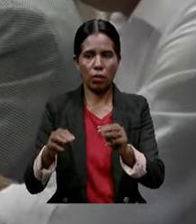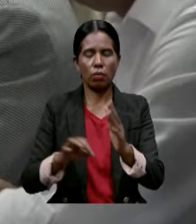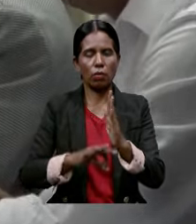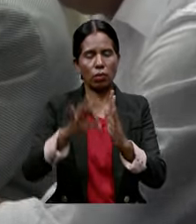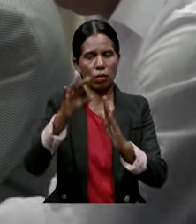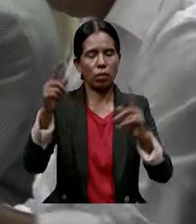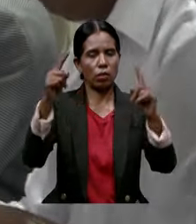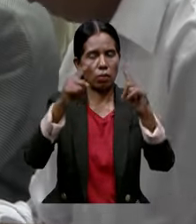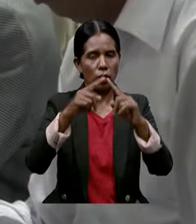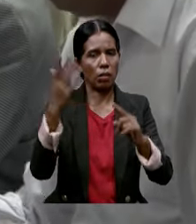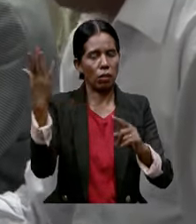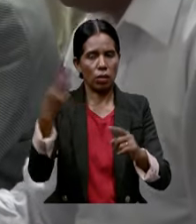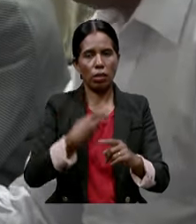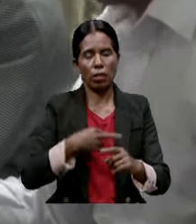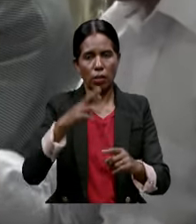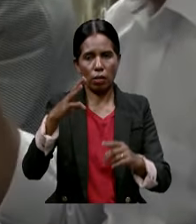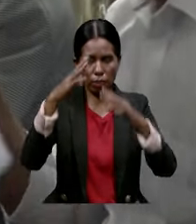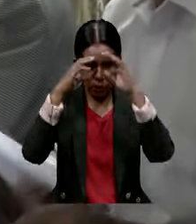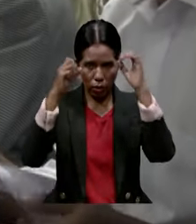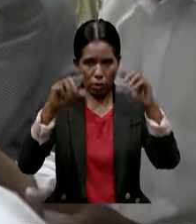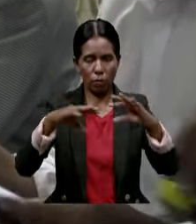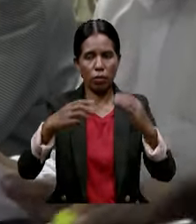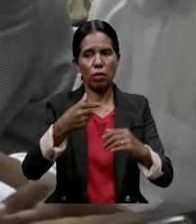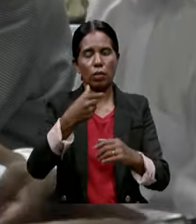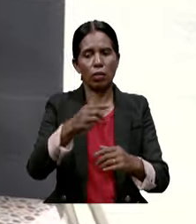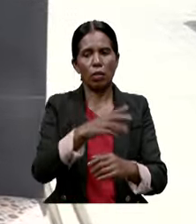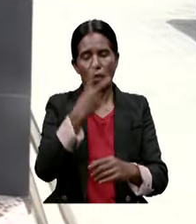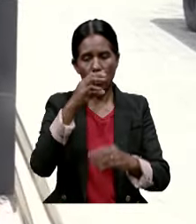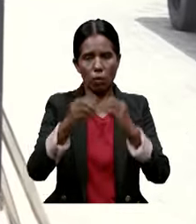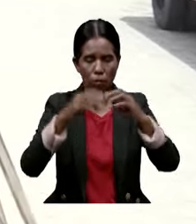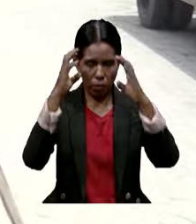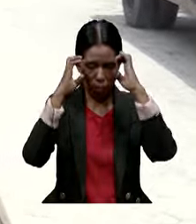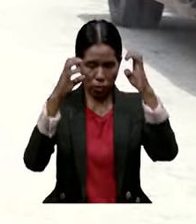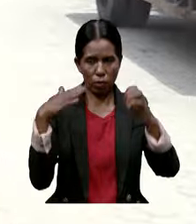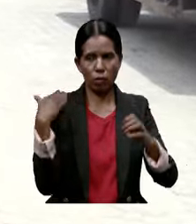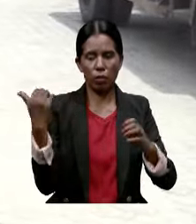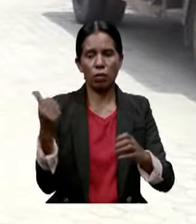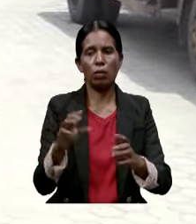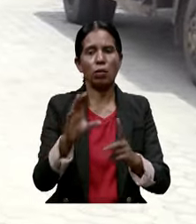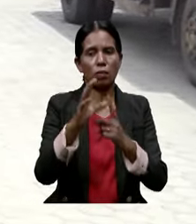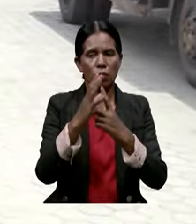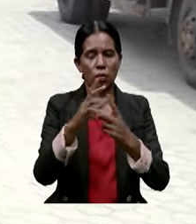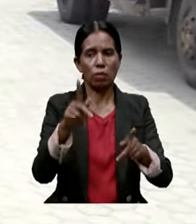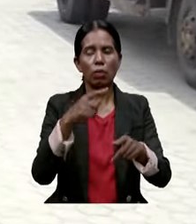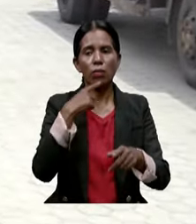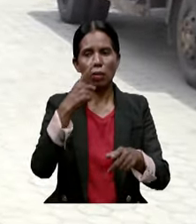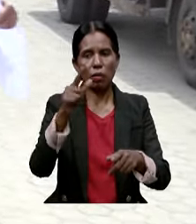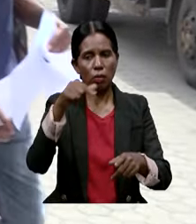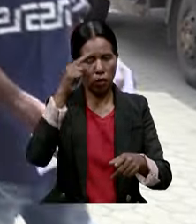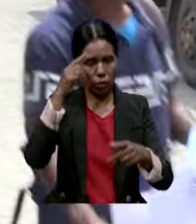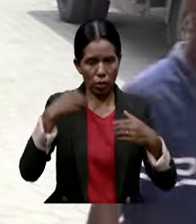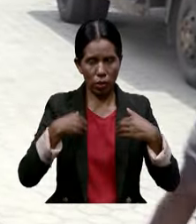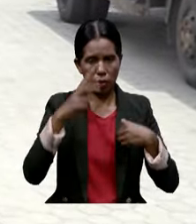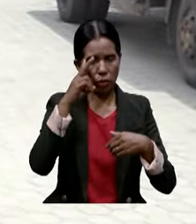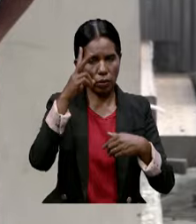Sernembarro. Presidente da Comissão de Zigueia, Parlamento Nacional, deve tratar assunto educação, juventude, cultura, no cidadania, atetem. Governo e a visão